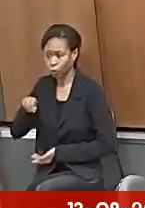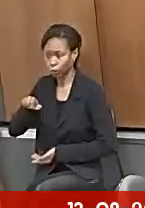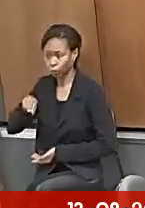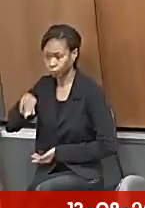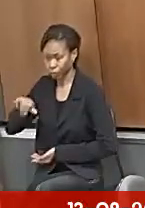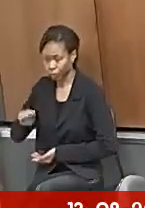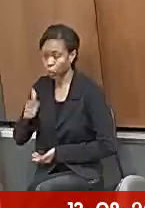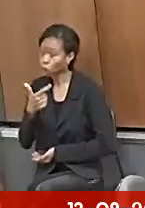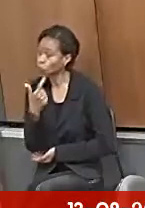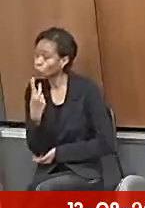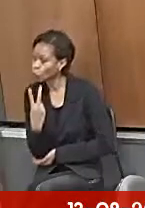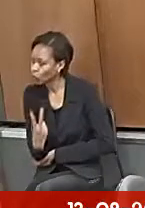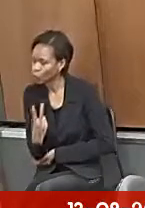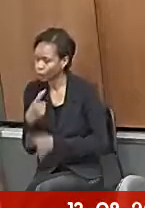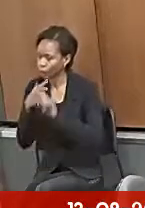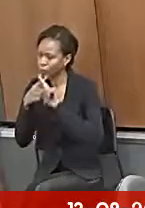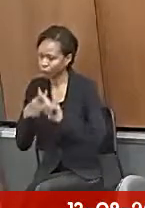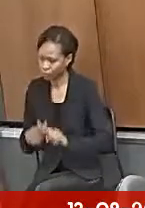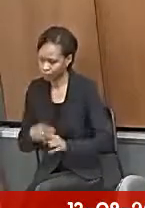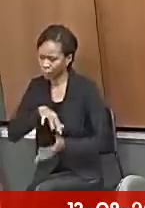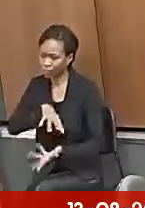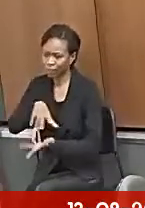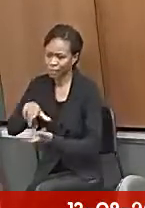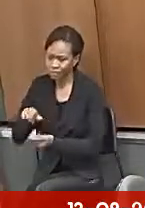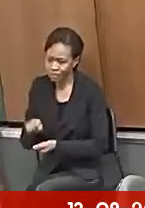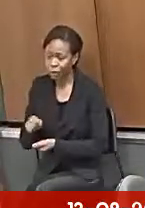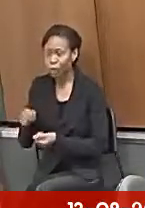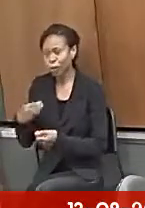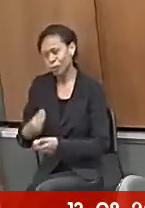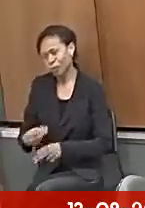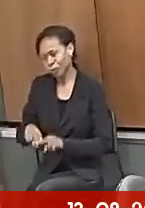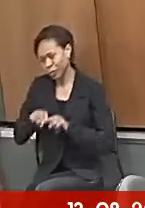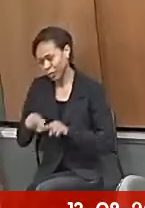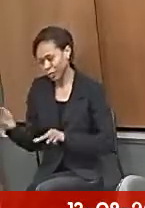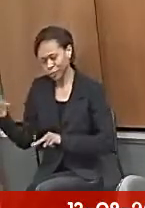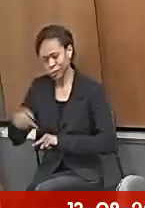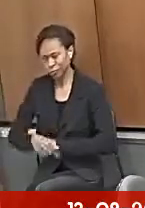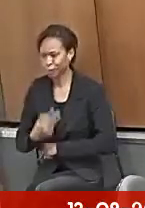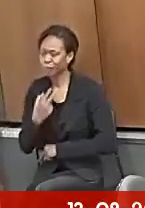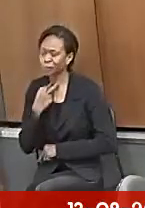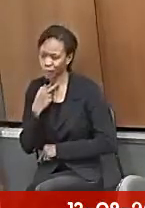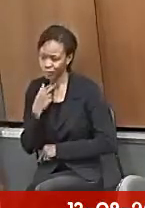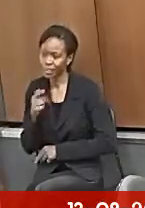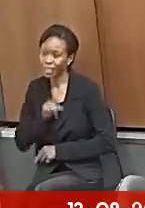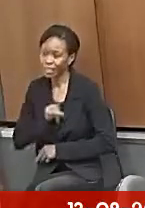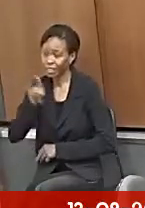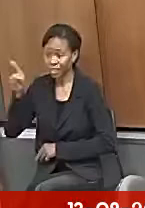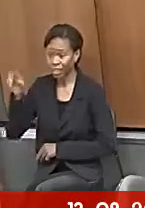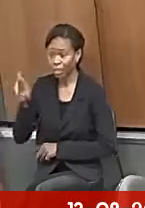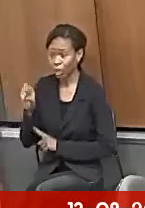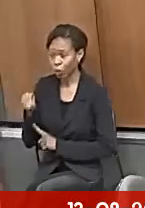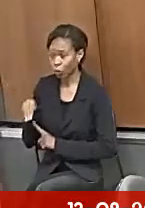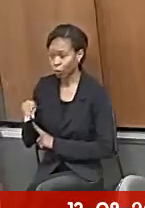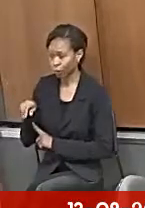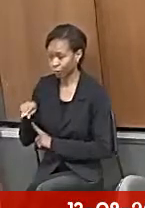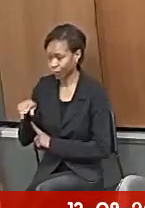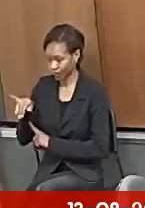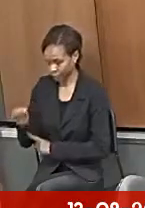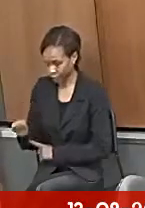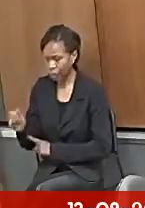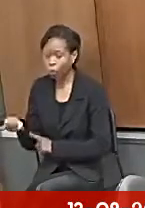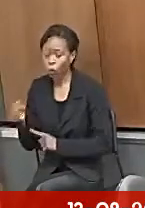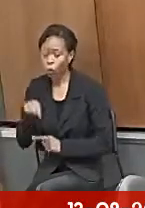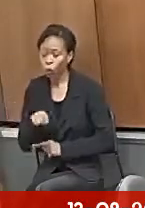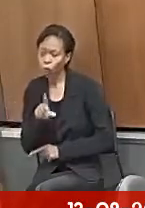internacionais motivo pelo qual não pôde estar presente mês gottingen rafael tá lá na romênia parabéns pra ele o